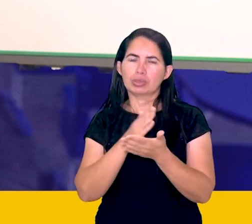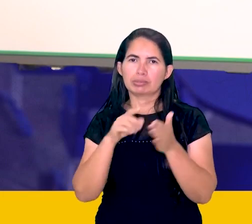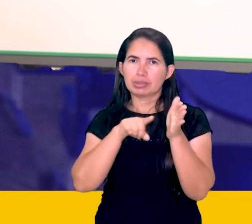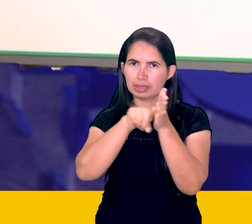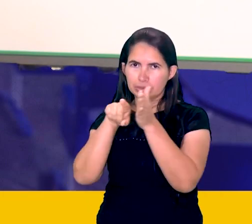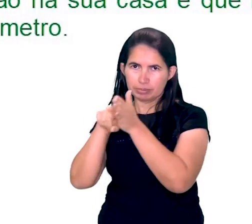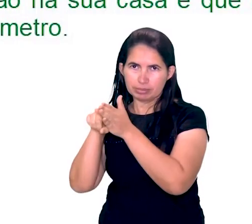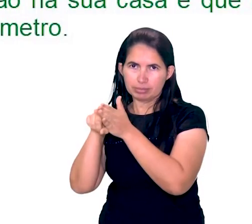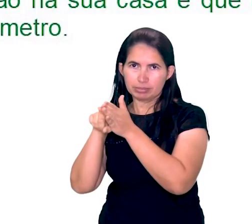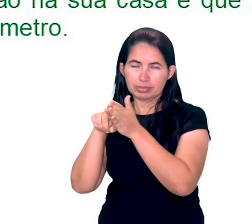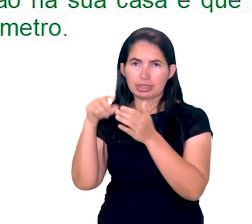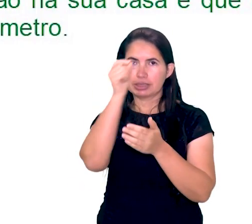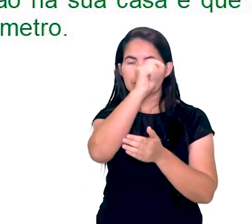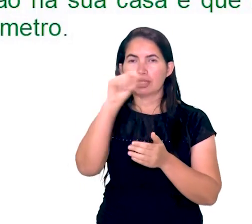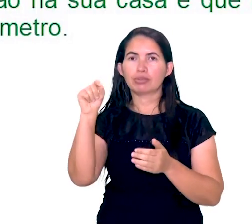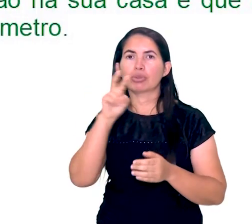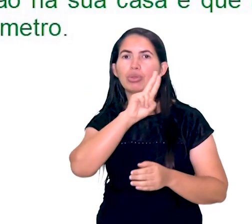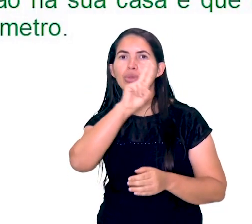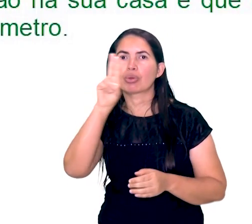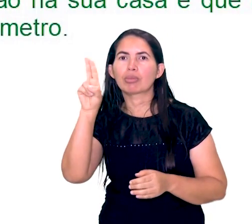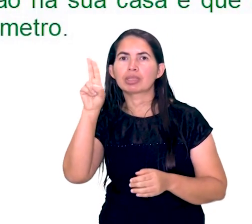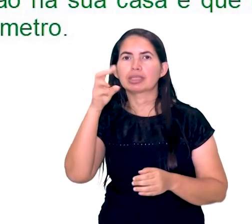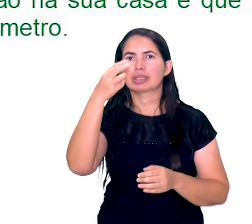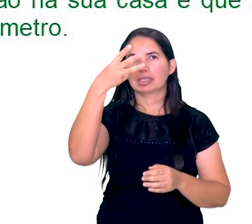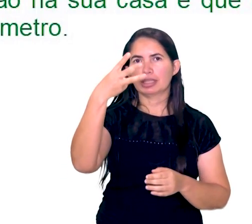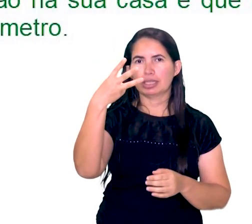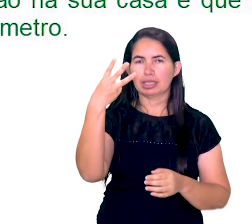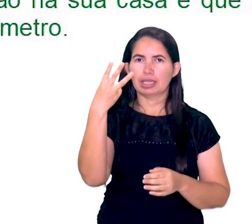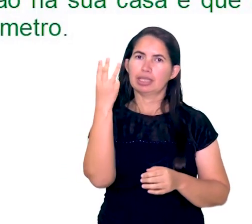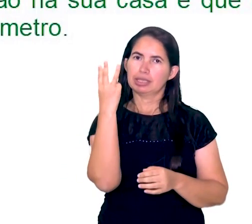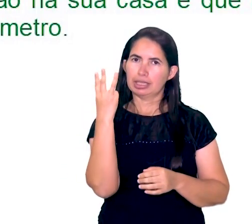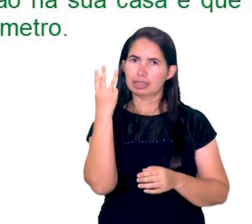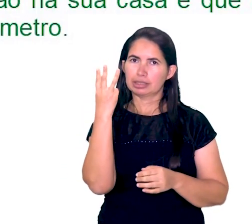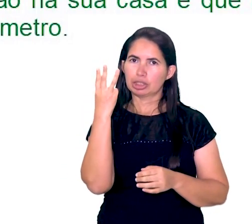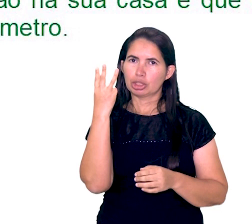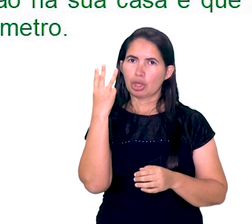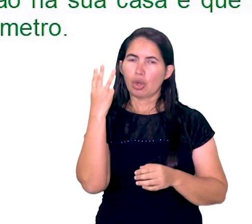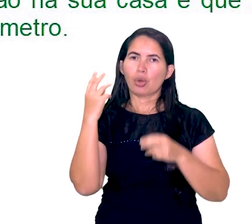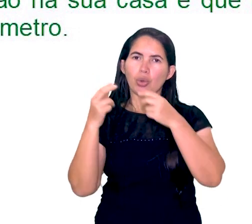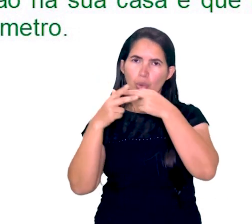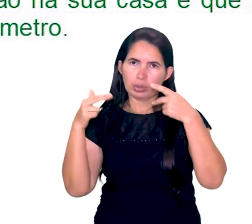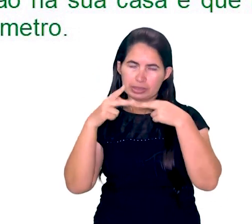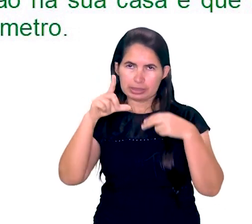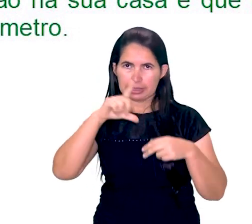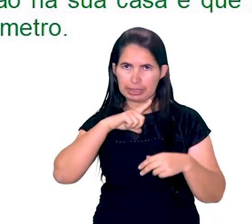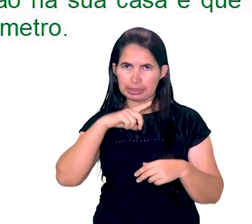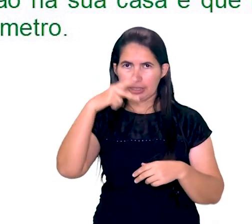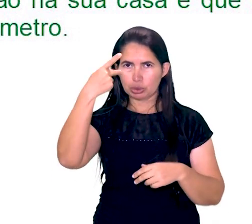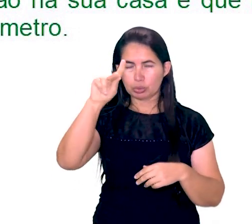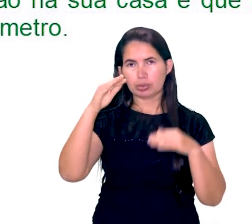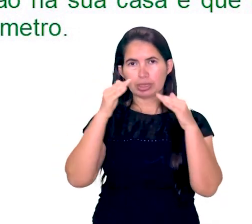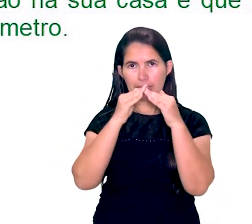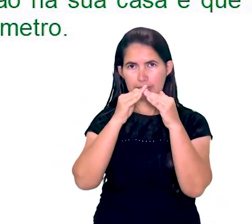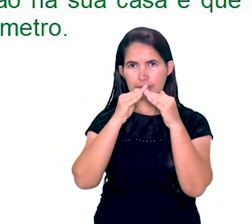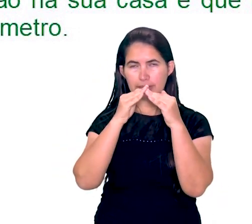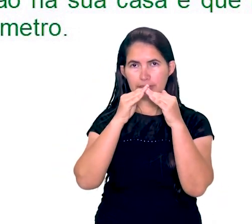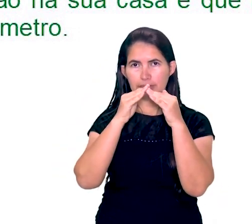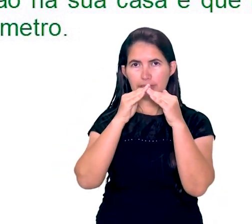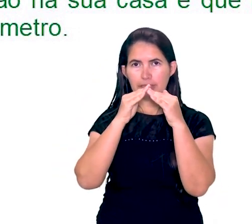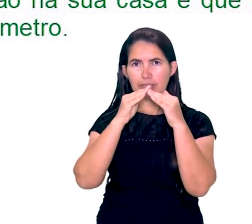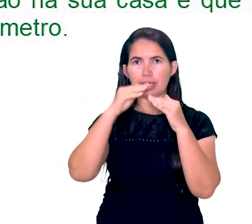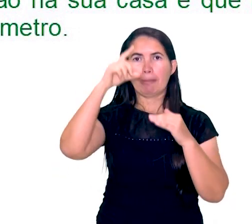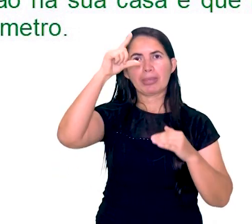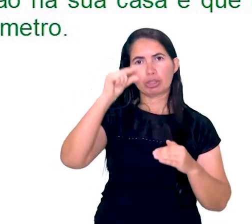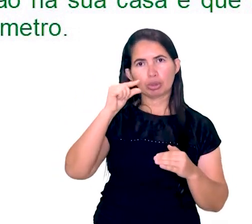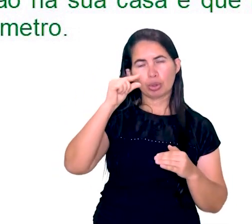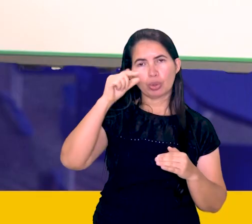questionamentos. Escreva aqui o nome de 3 coisas que tem na sua casa e que mede menos